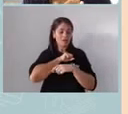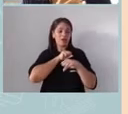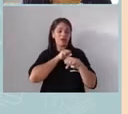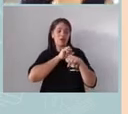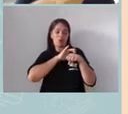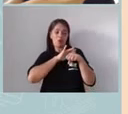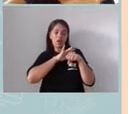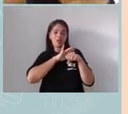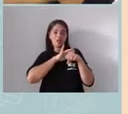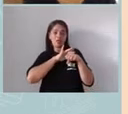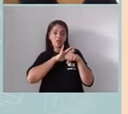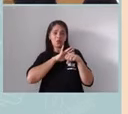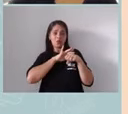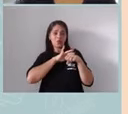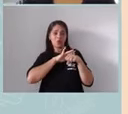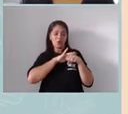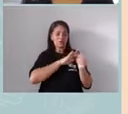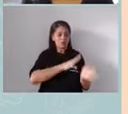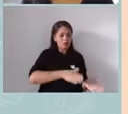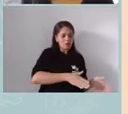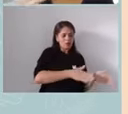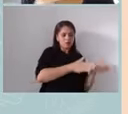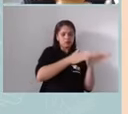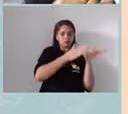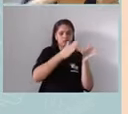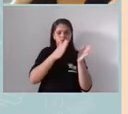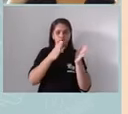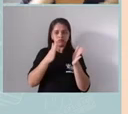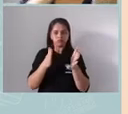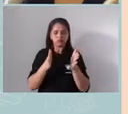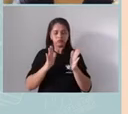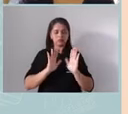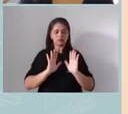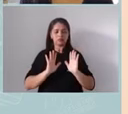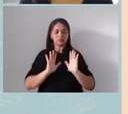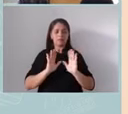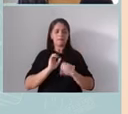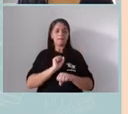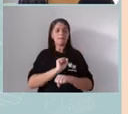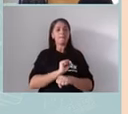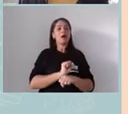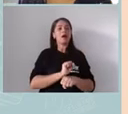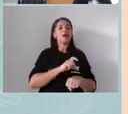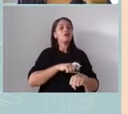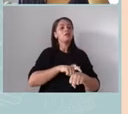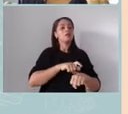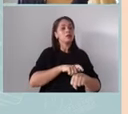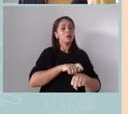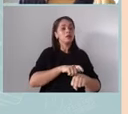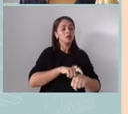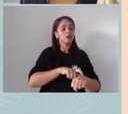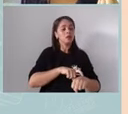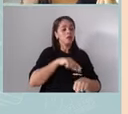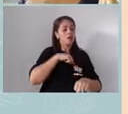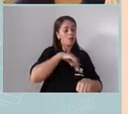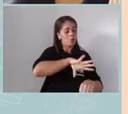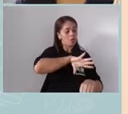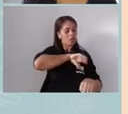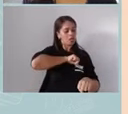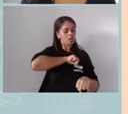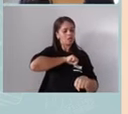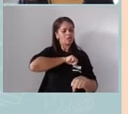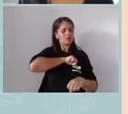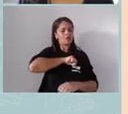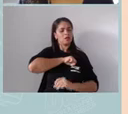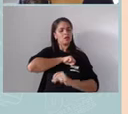Então, adquiriu, passou o período de incubação, que é aquele período, né, aquele intervalo entre você adquirir a infecção e os